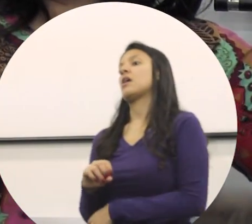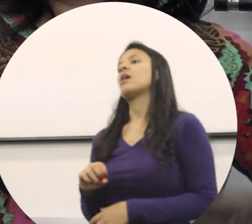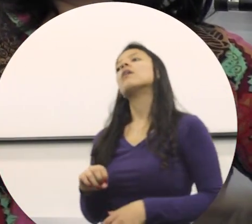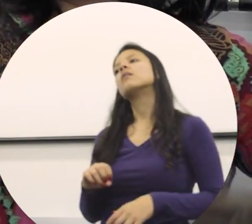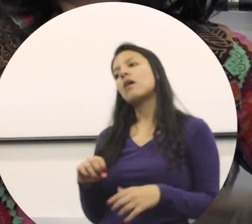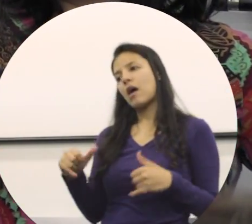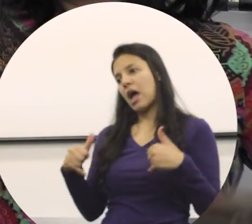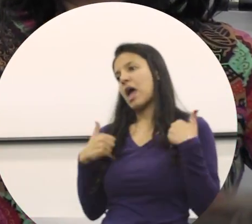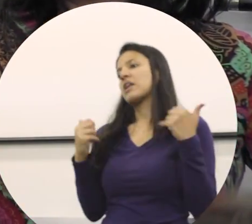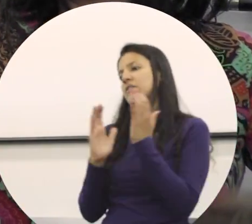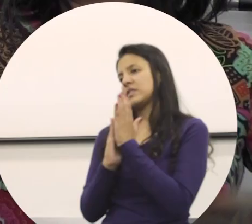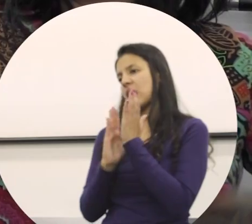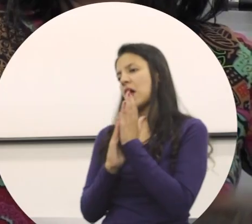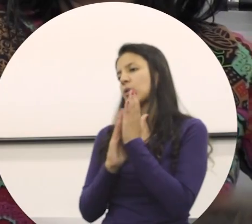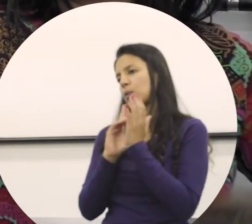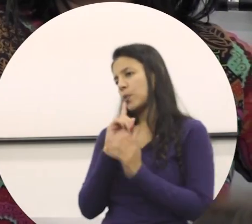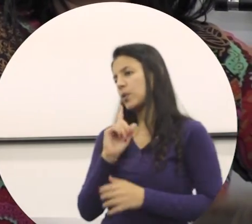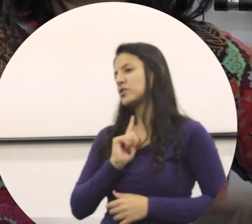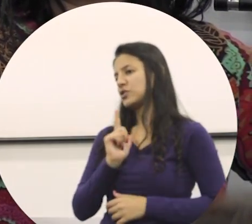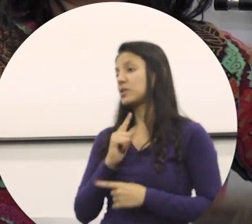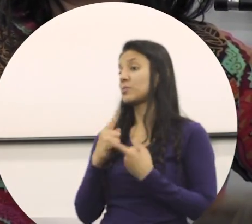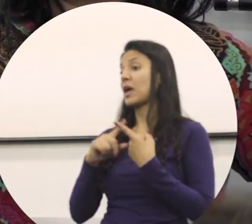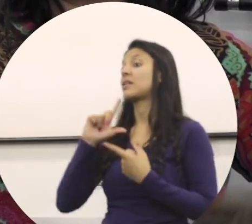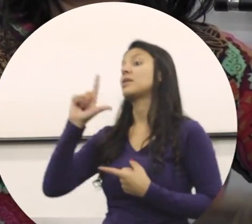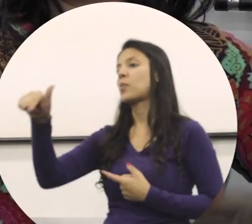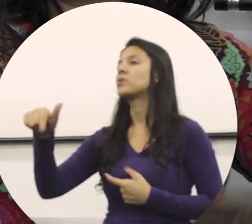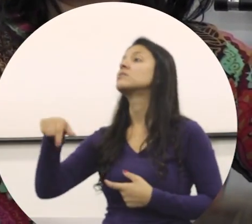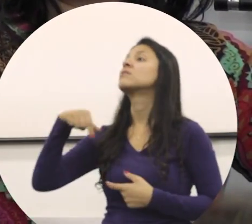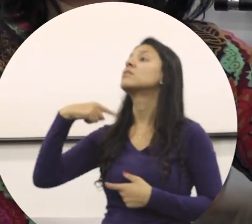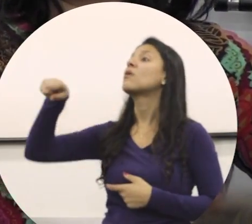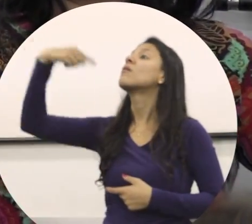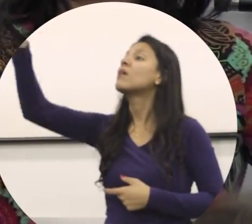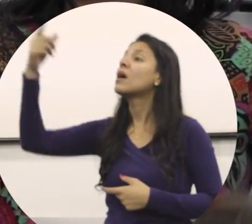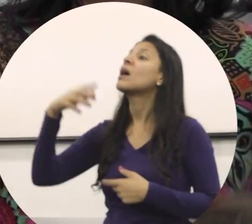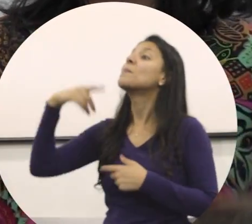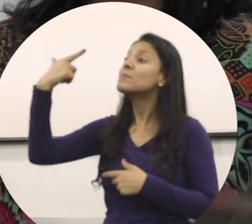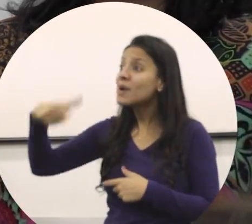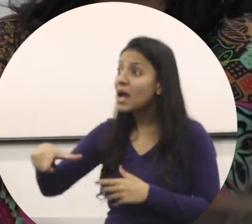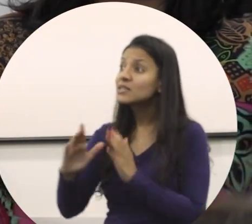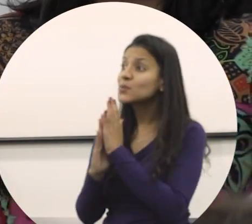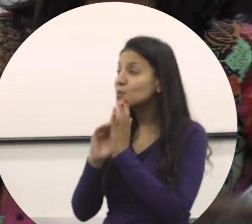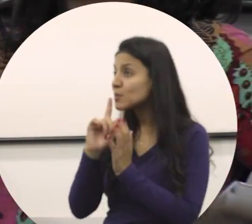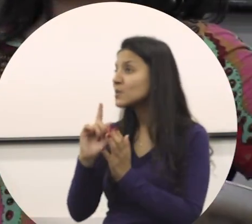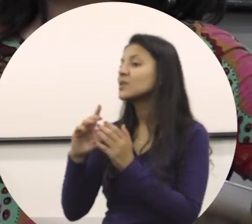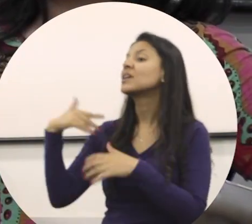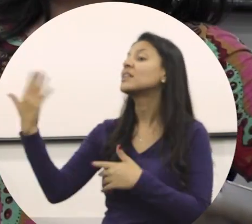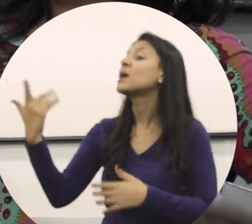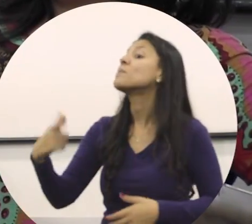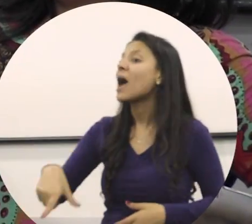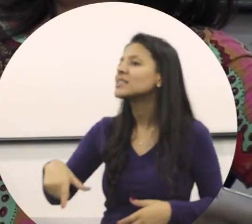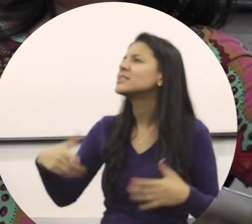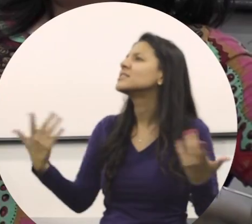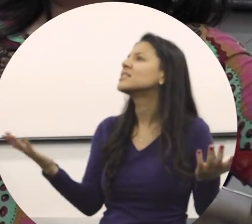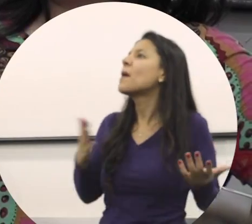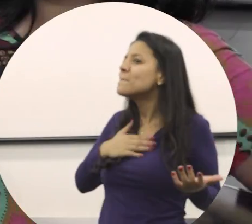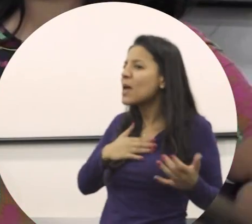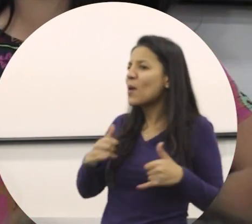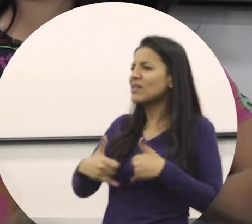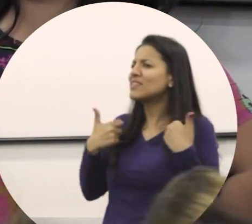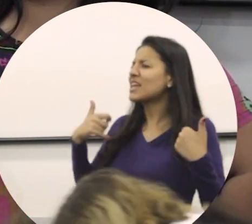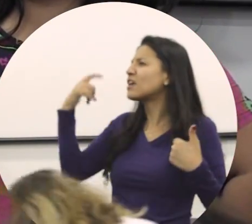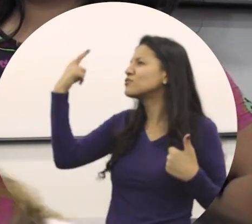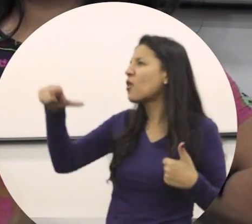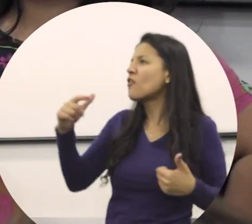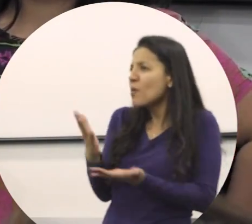festinha de aniversário, tanto que depois ele cobrava de novo na outra semana, no outro mês, sempre essa questão de novo o meu aniversário, o